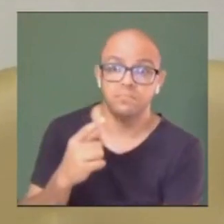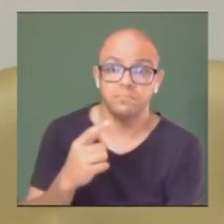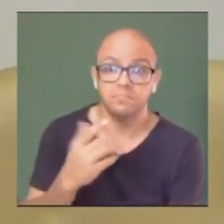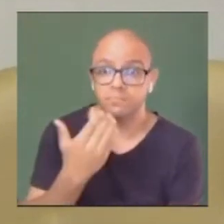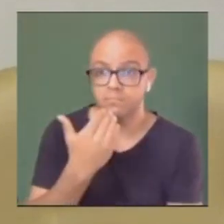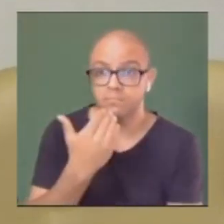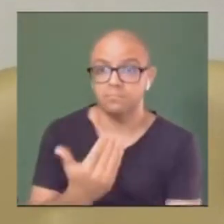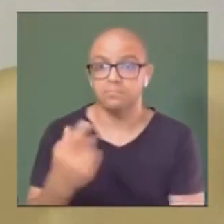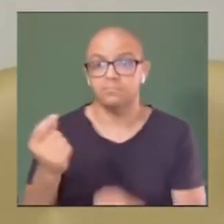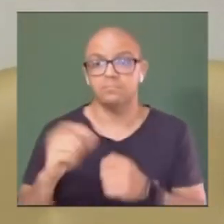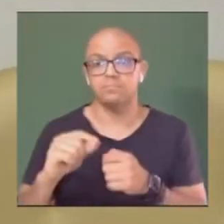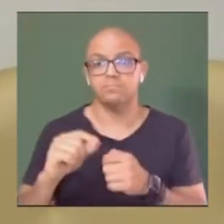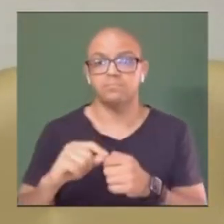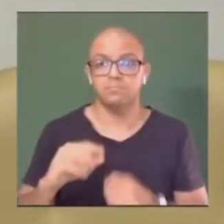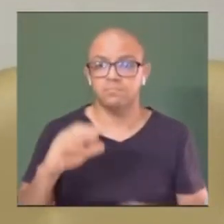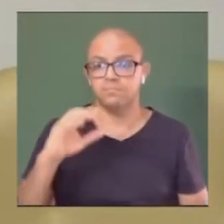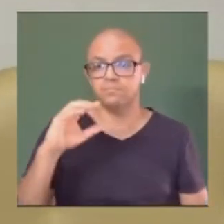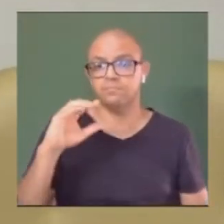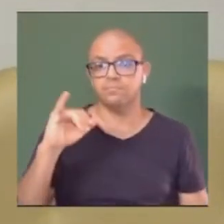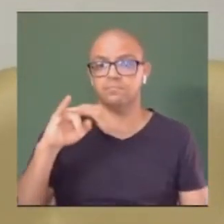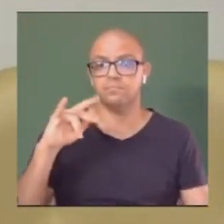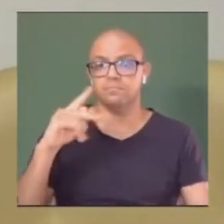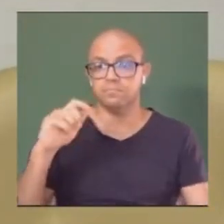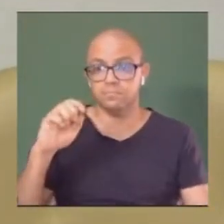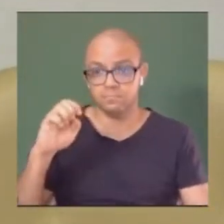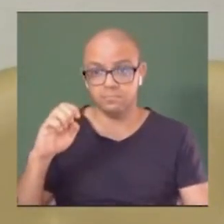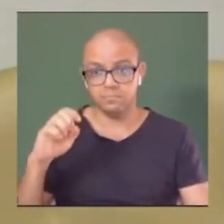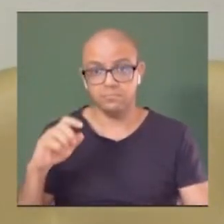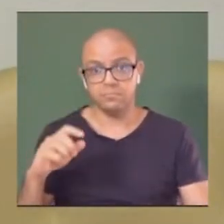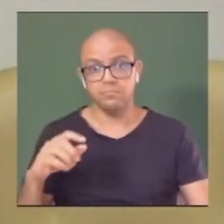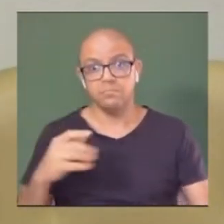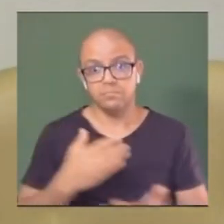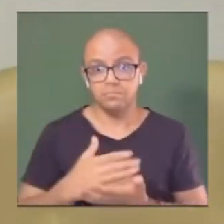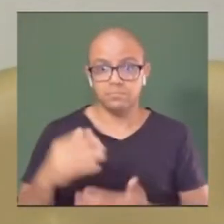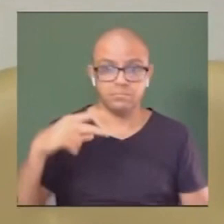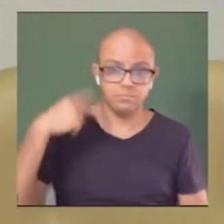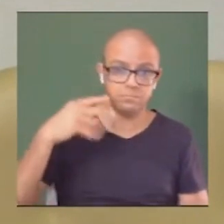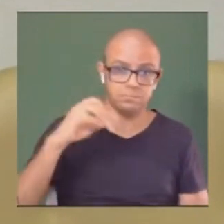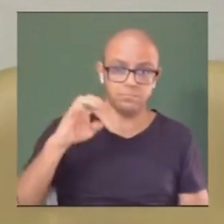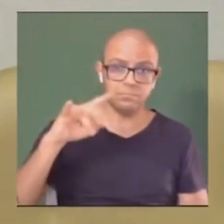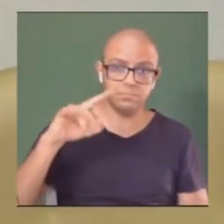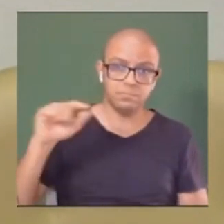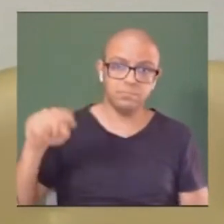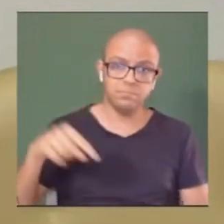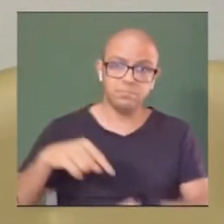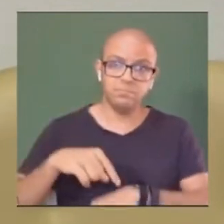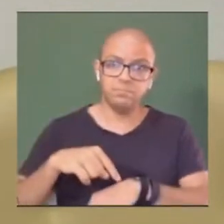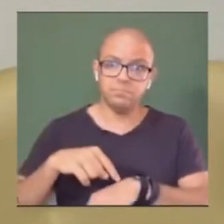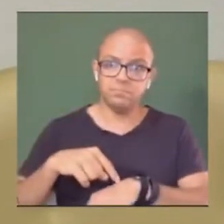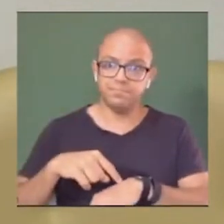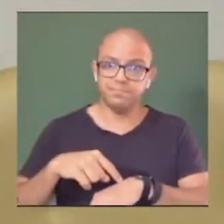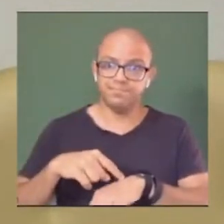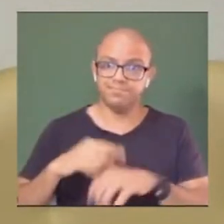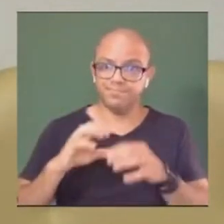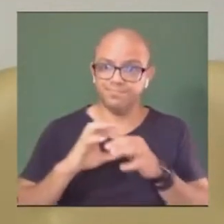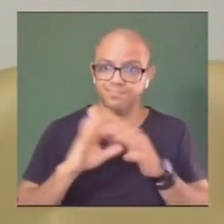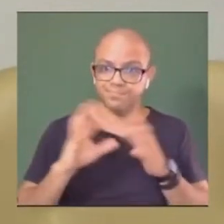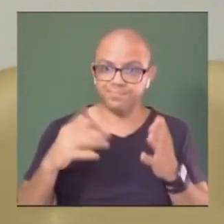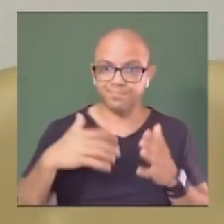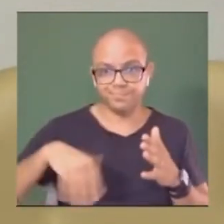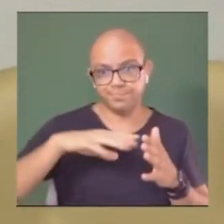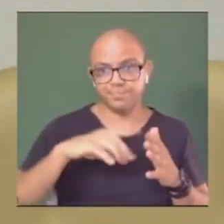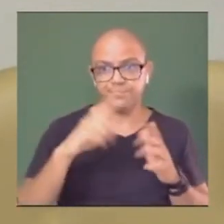Cesp a partir do vereador Eliseu Gabriel do horário coletivo do gestor porque da forma como ele está